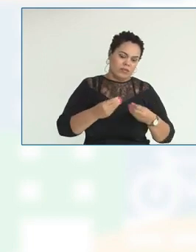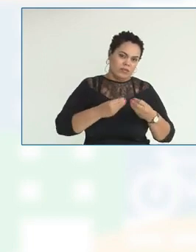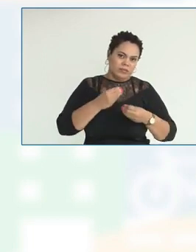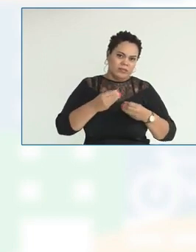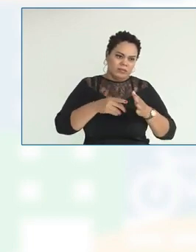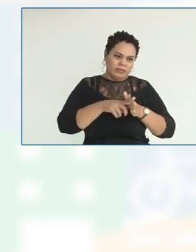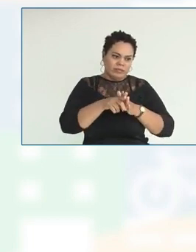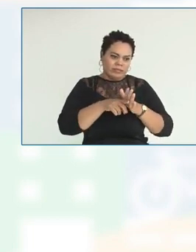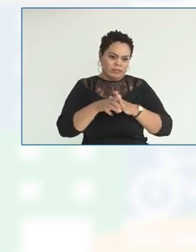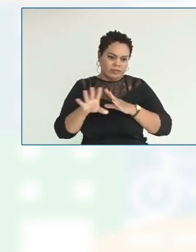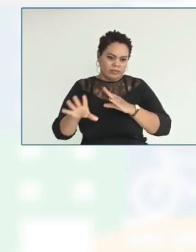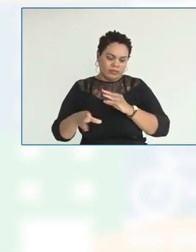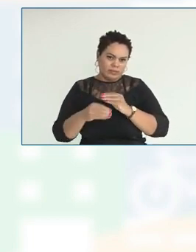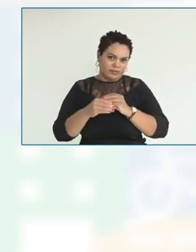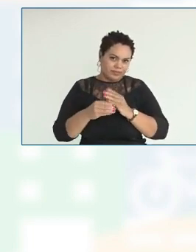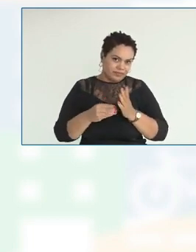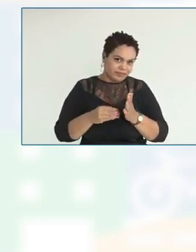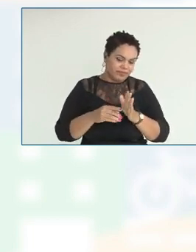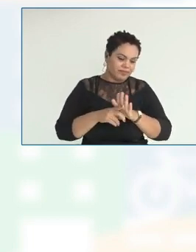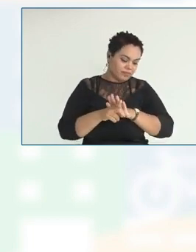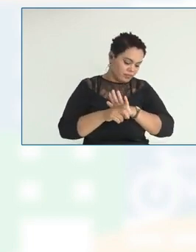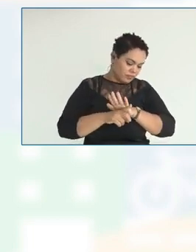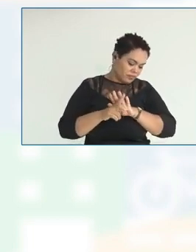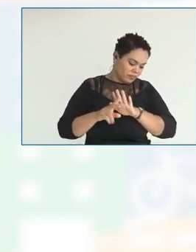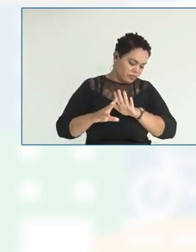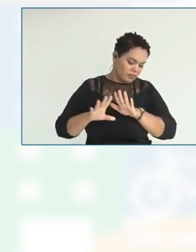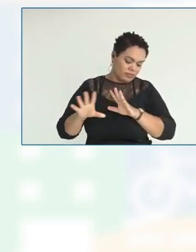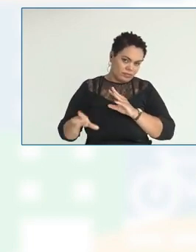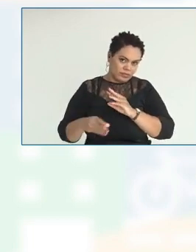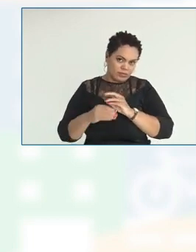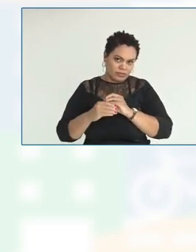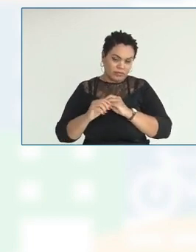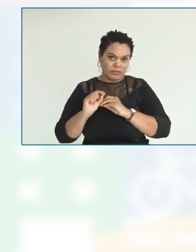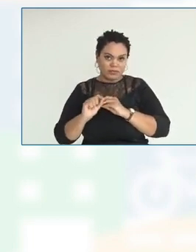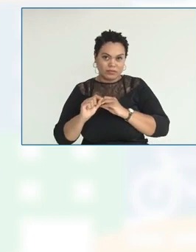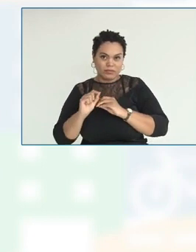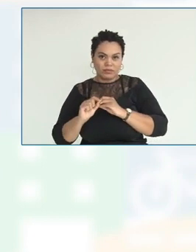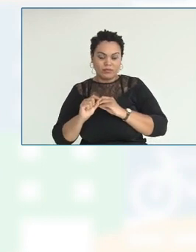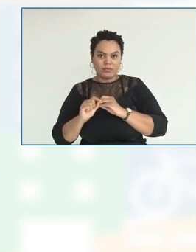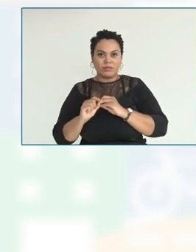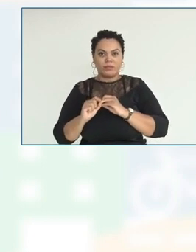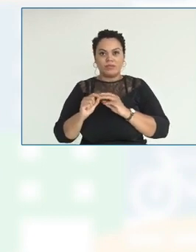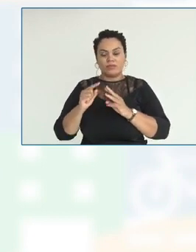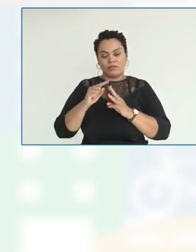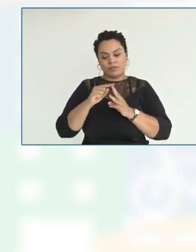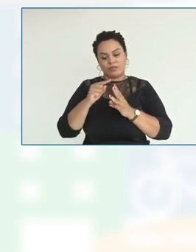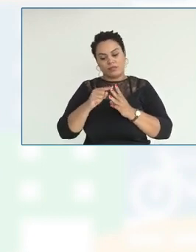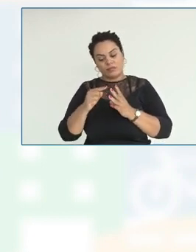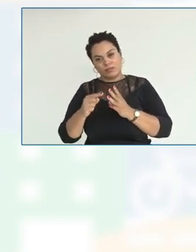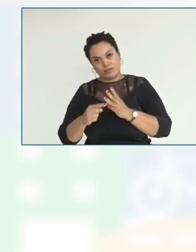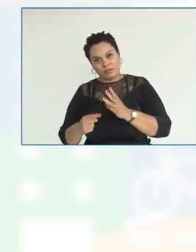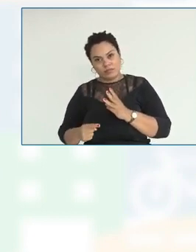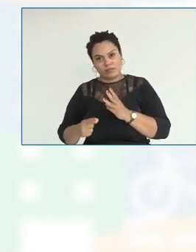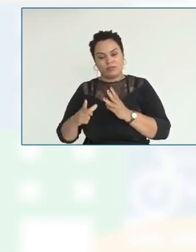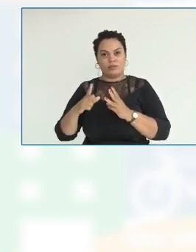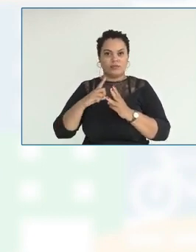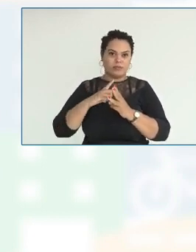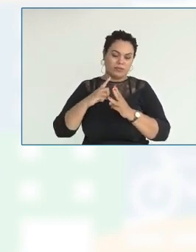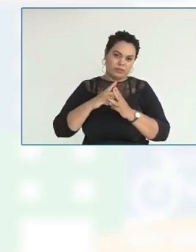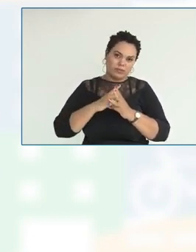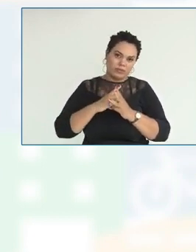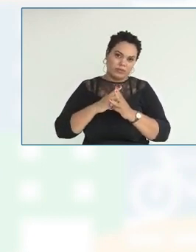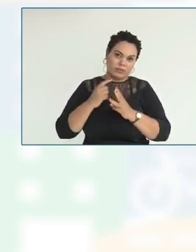complementar mais adiante. Mas a investigação complementar, ela é elencada por 3 situações. Então, num caso de